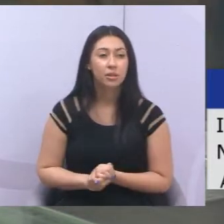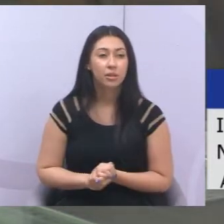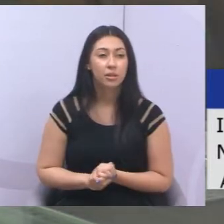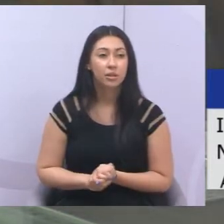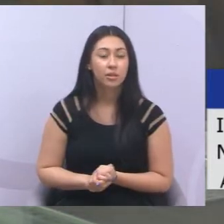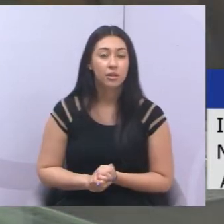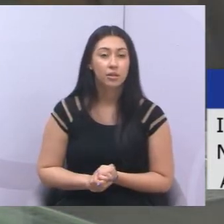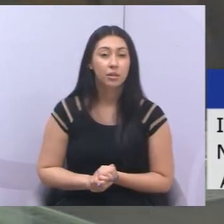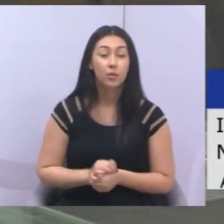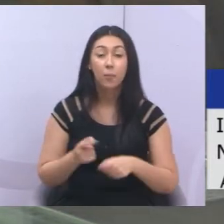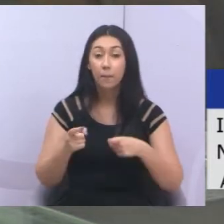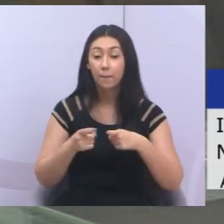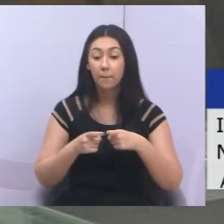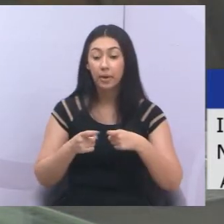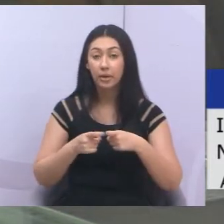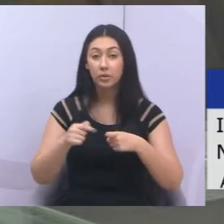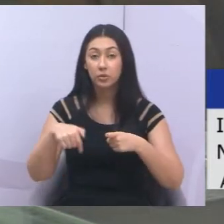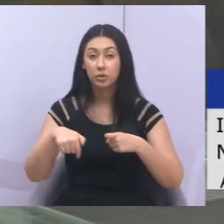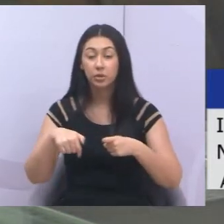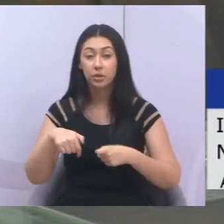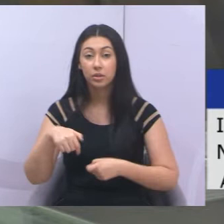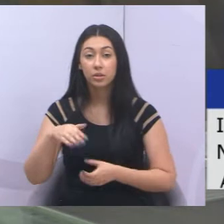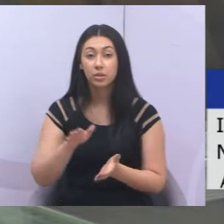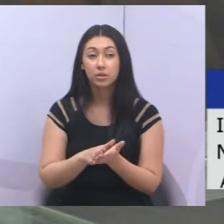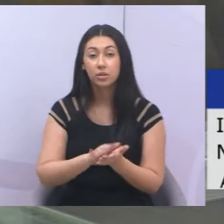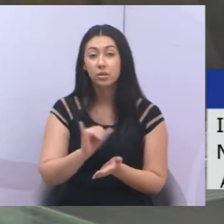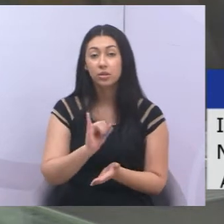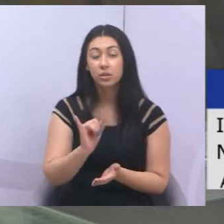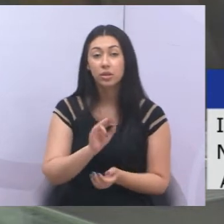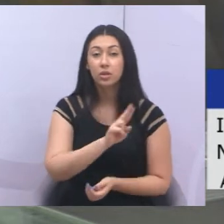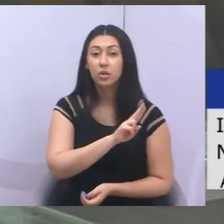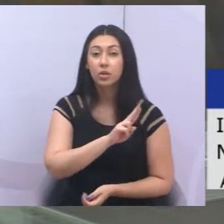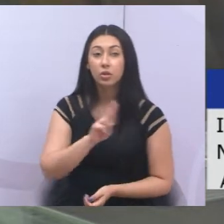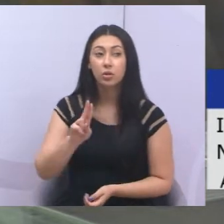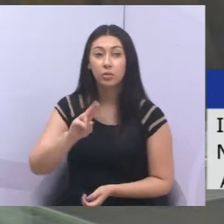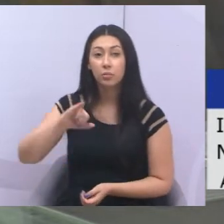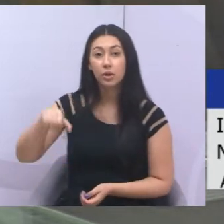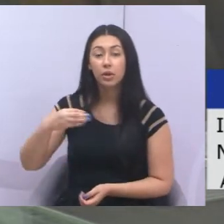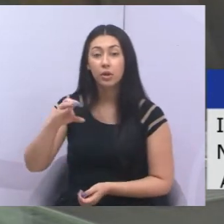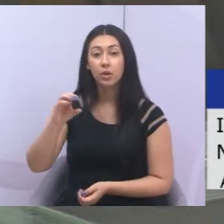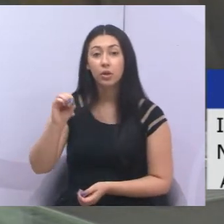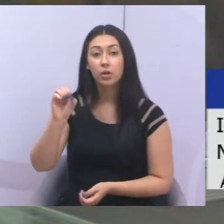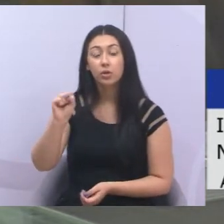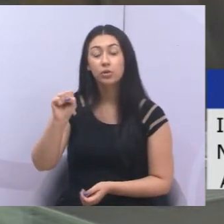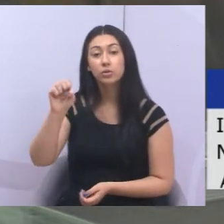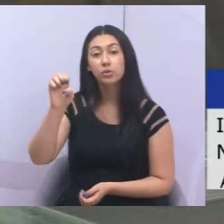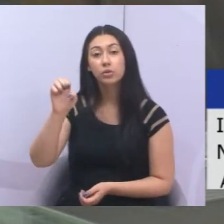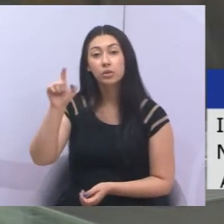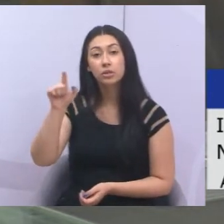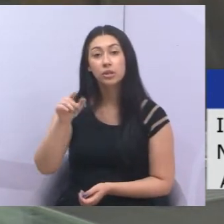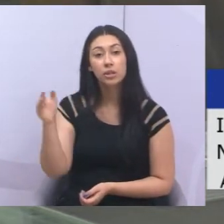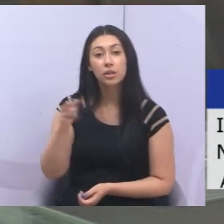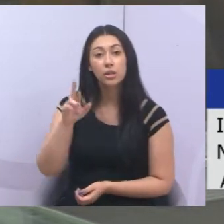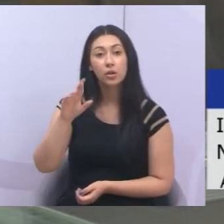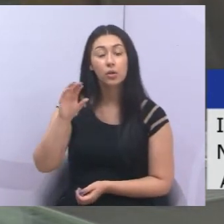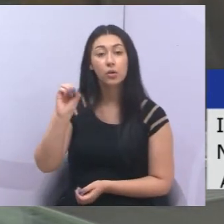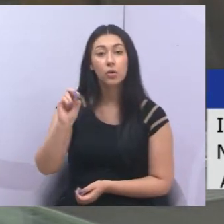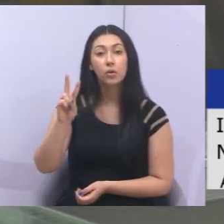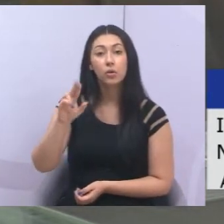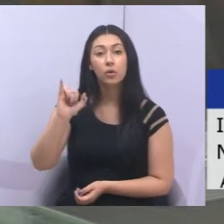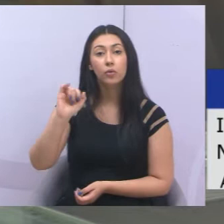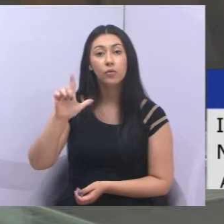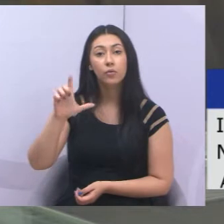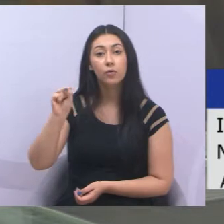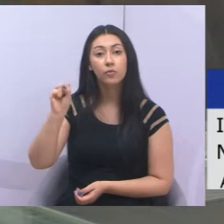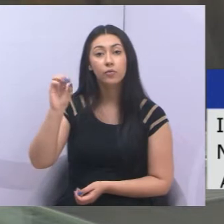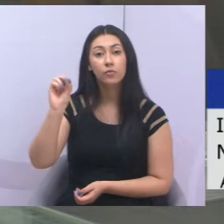o médico aqui da nossa cidade, Dr. José Rovilson, que inaugurou há poucos